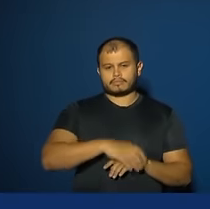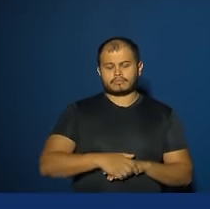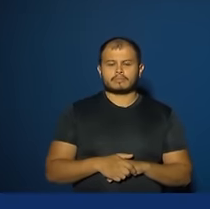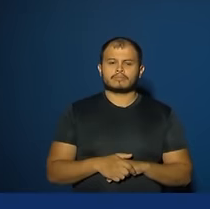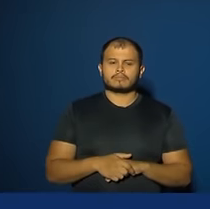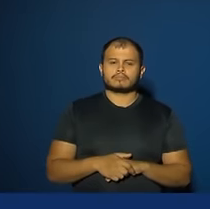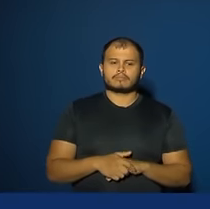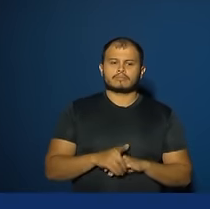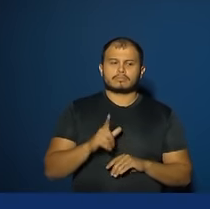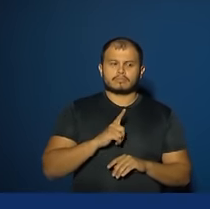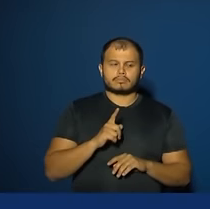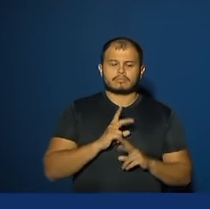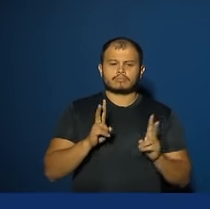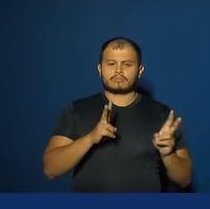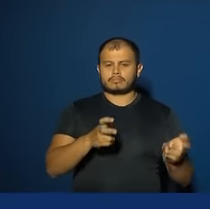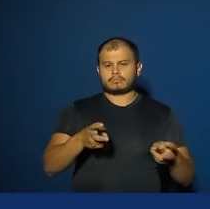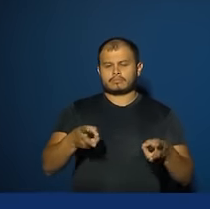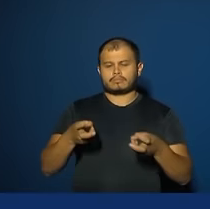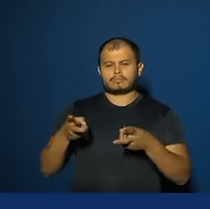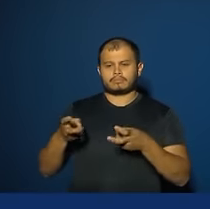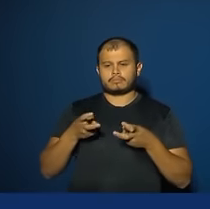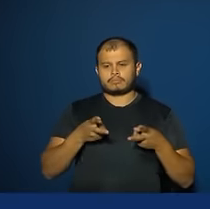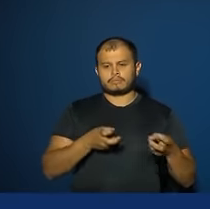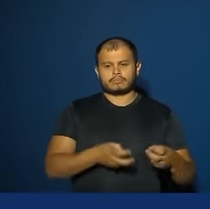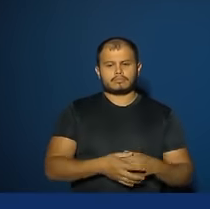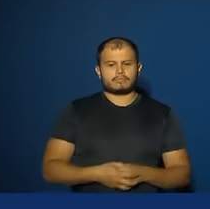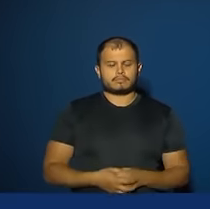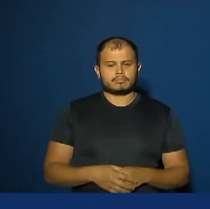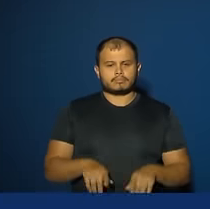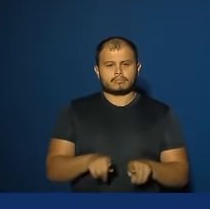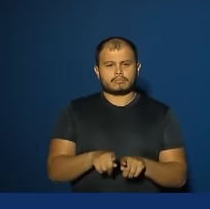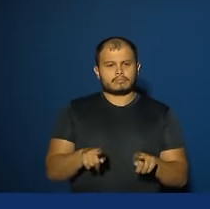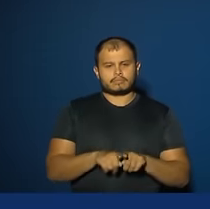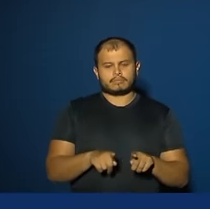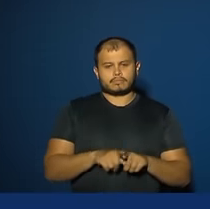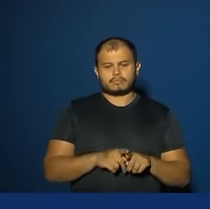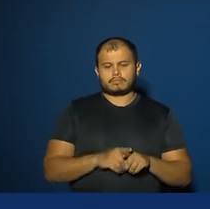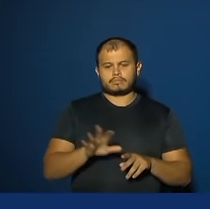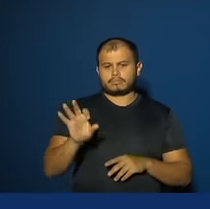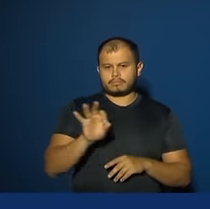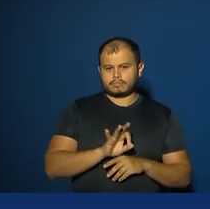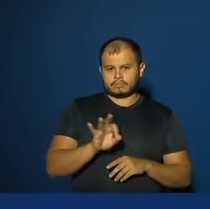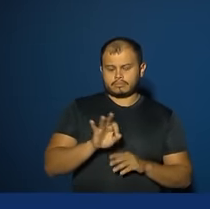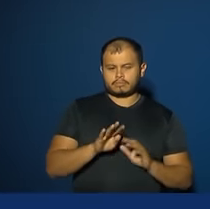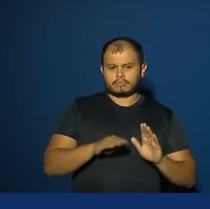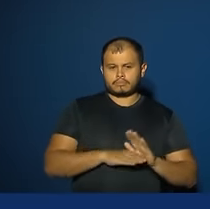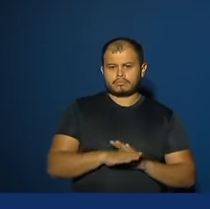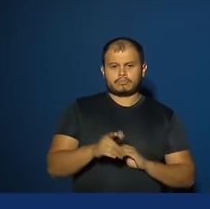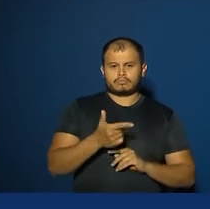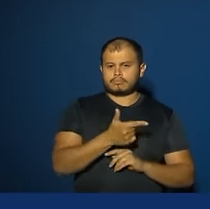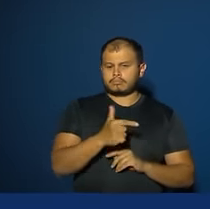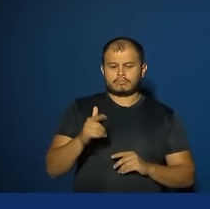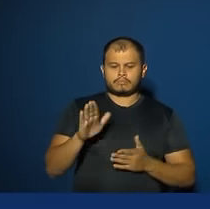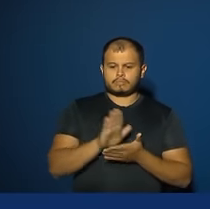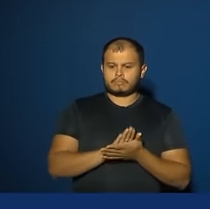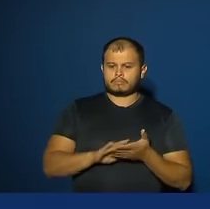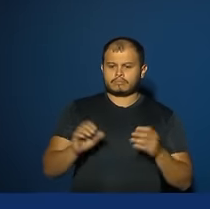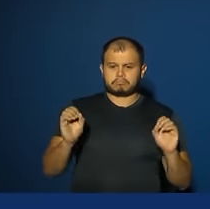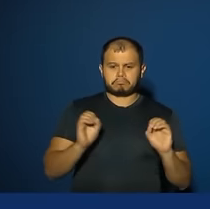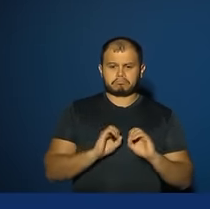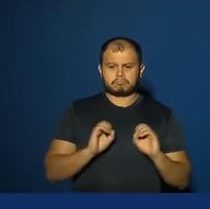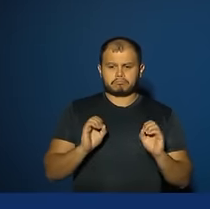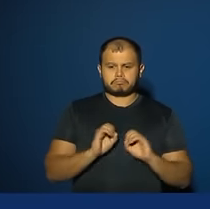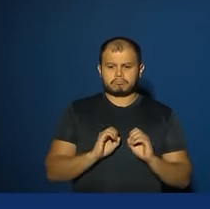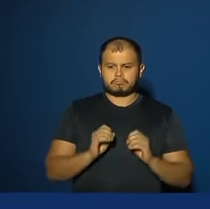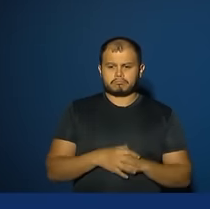suas medidas de núcleo, um retorno da inflação de serviços e tudo, sem um arrefecimento de atividade ou com um